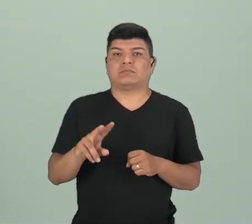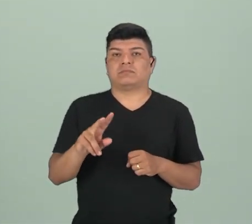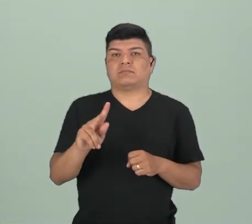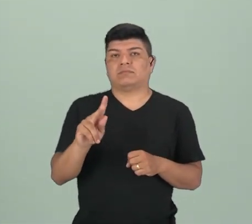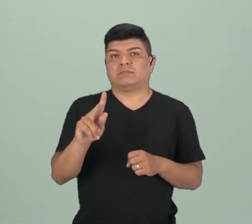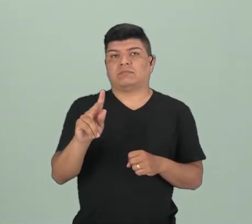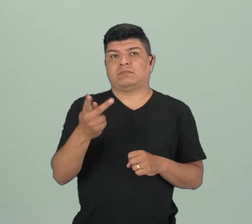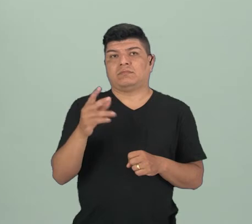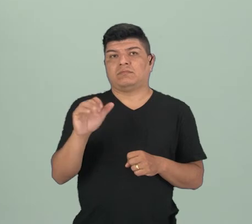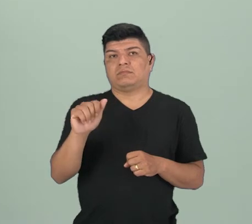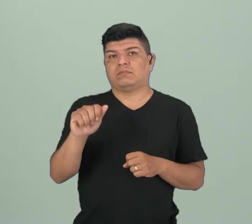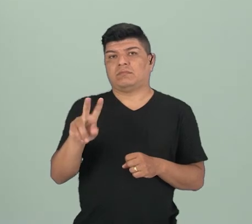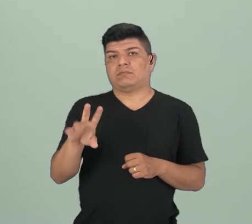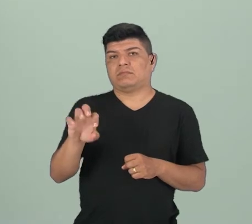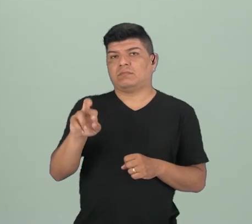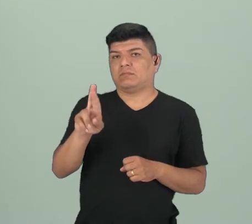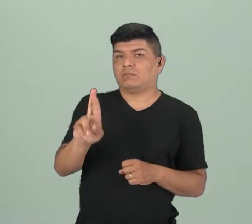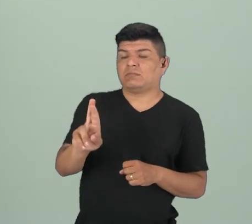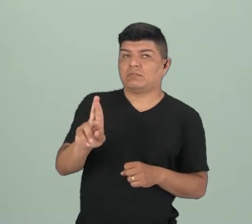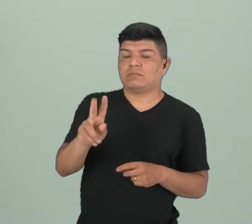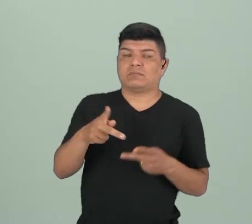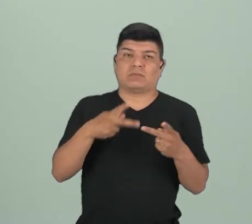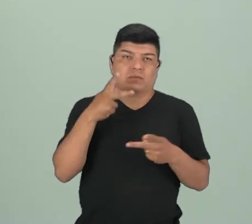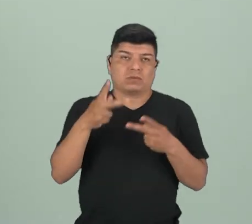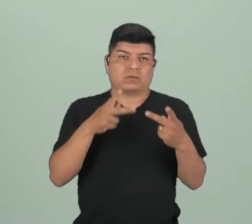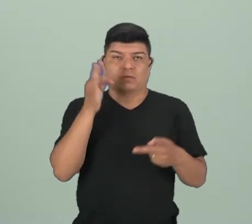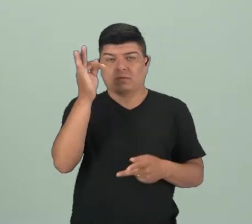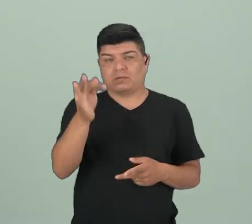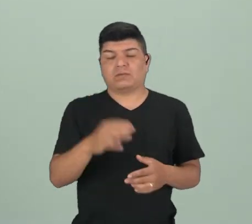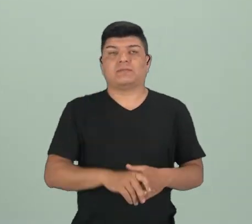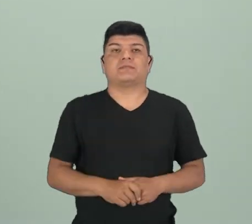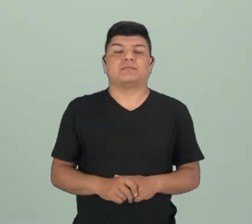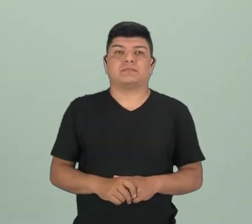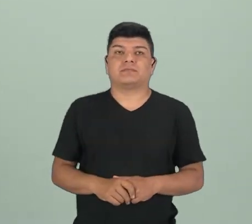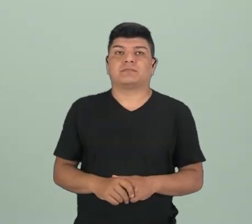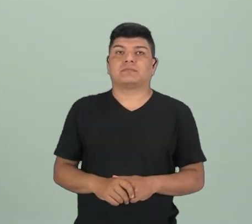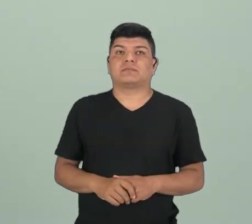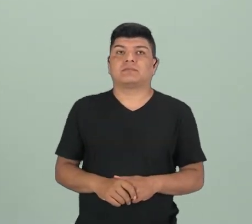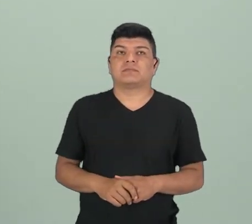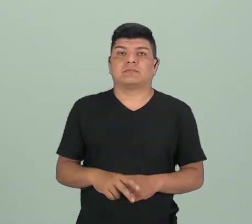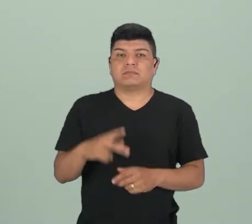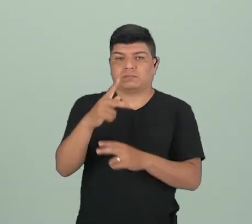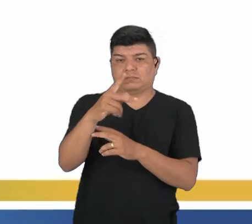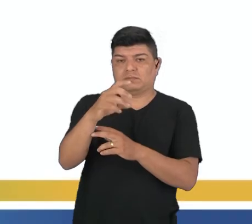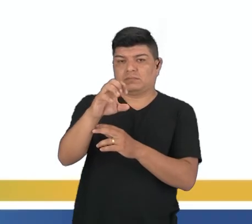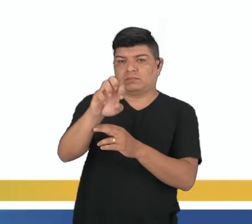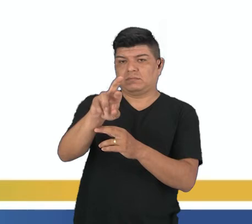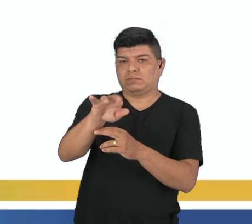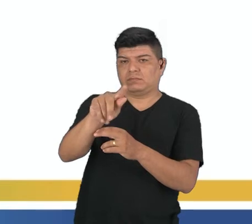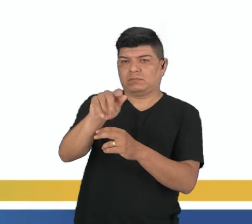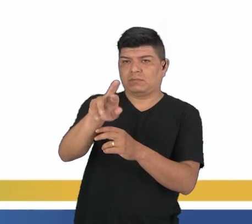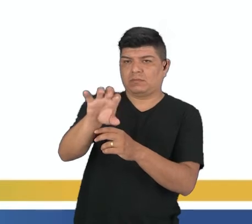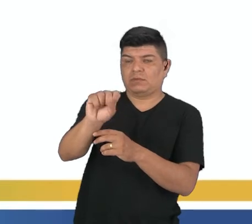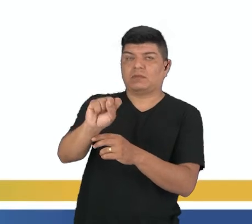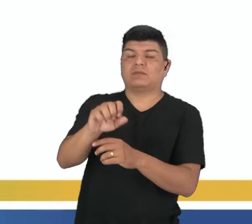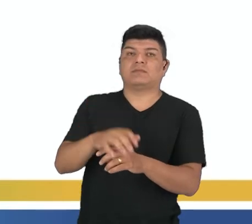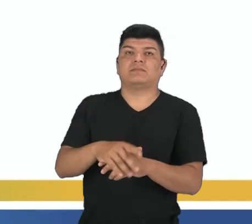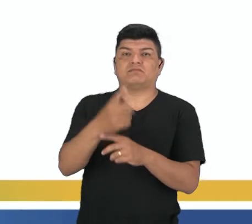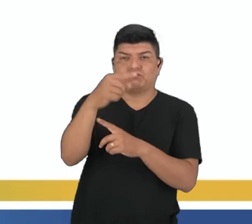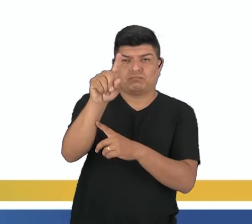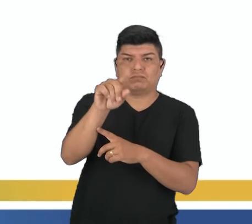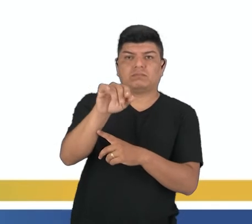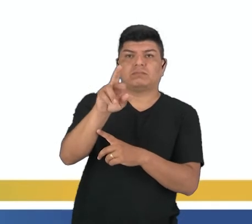é o verbo de haverá, está conjugado no futuro. E a perífrase ali, ó, ban a benir, né? Ou seja, o verbo